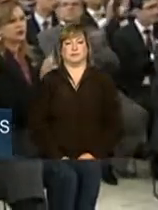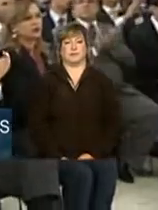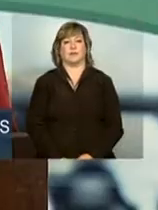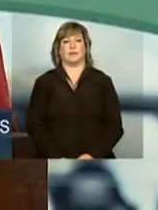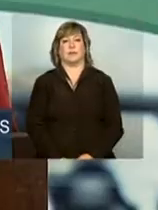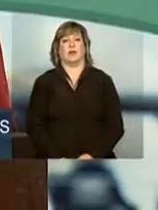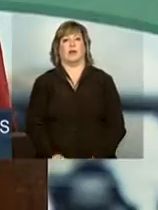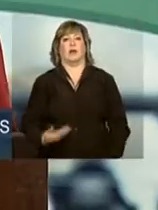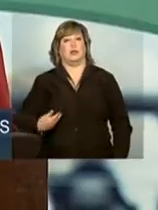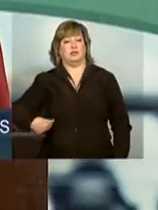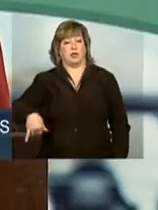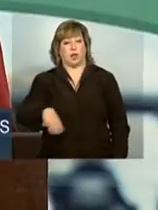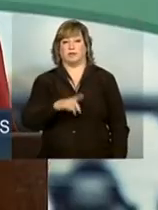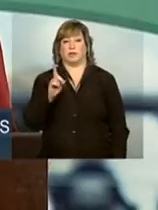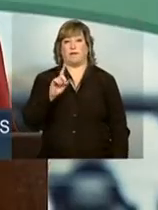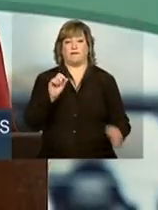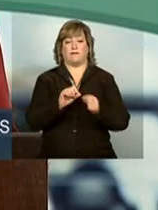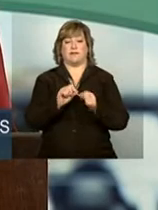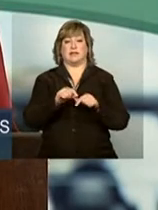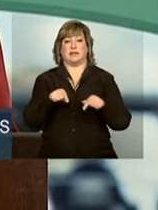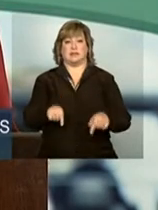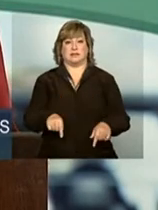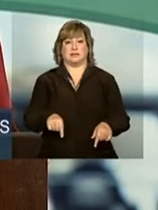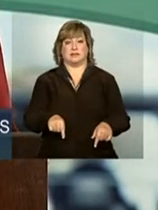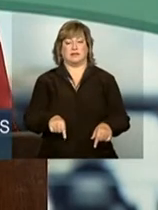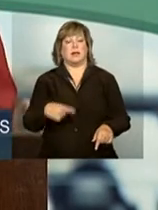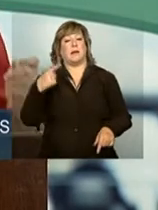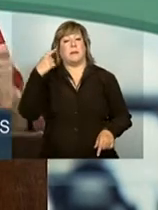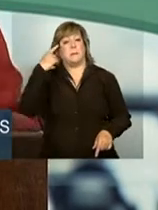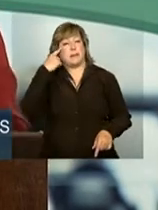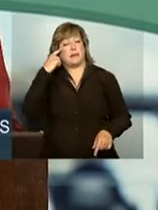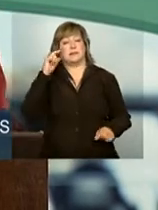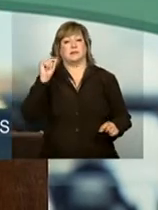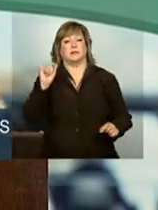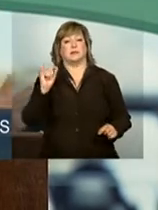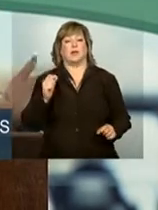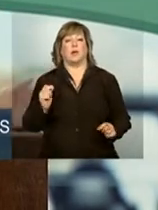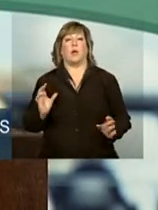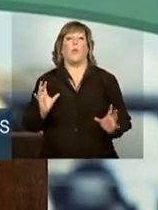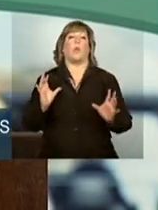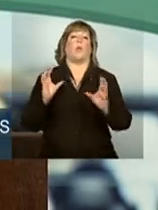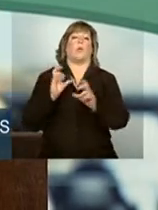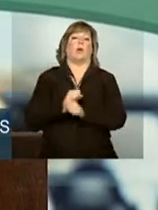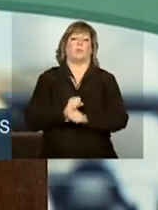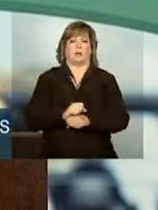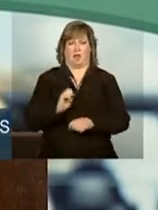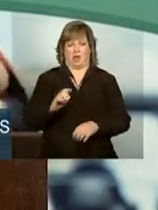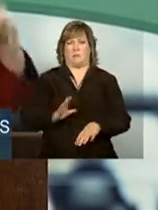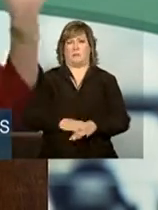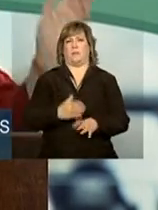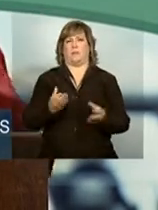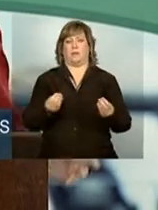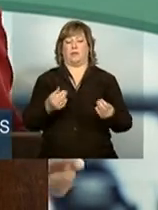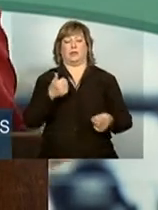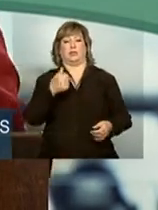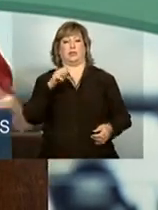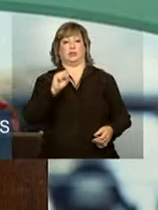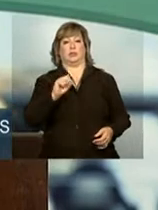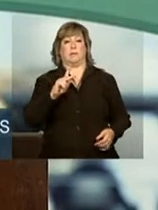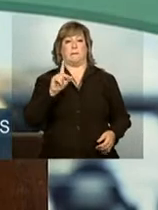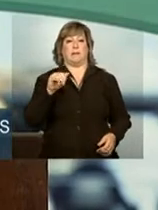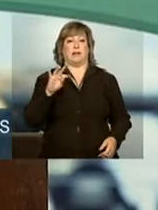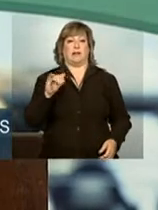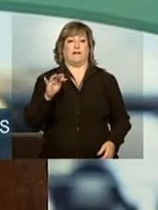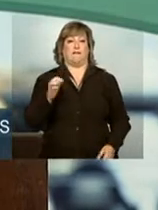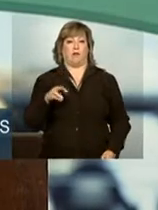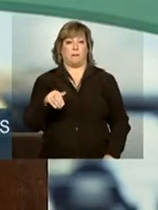Nós não fazemos isso olhando a quantidade, que é imensa, né? 18 plataformas,